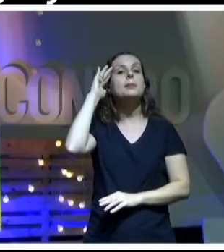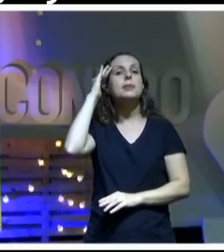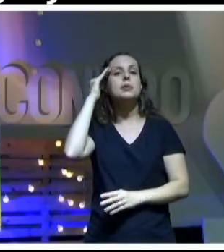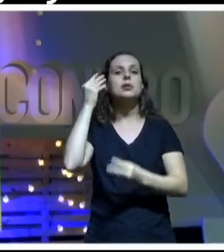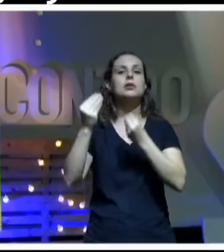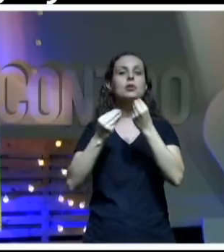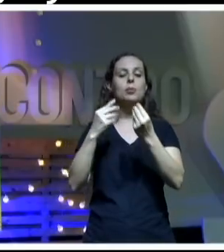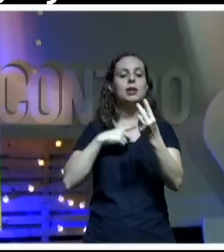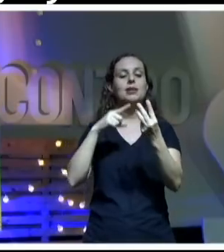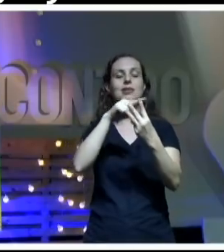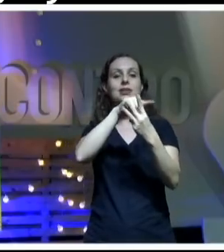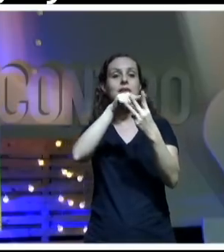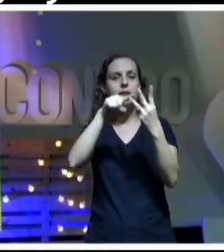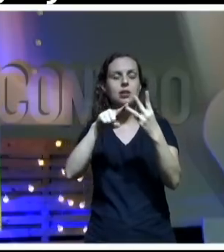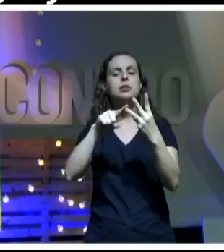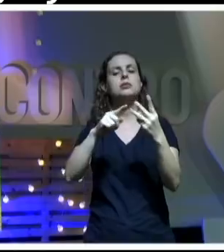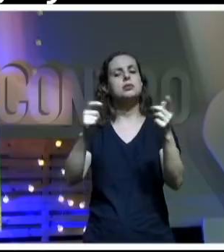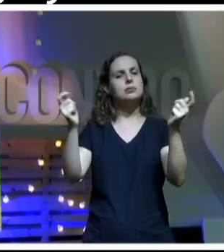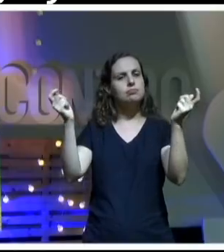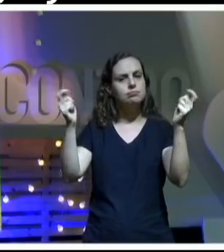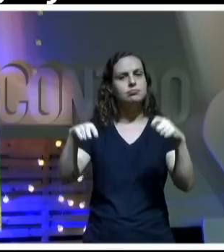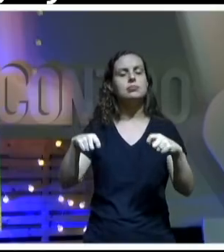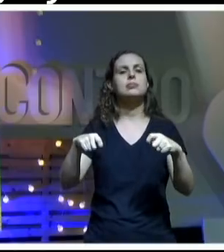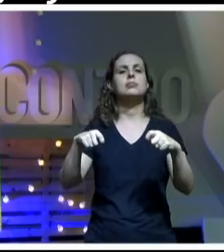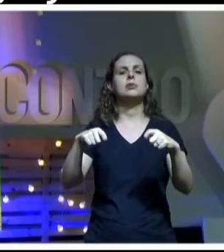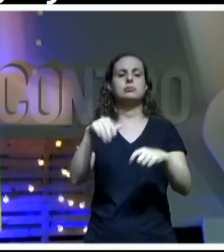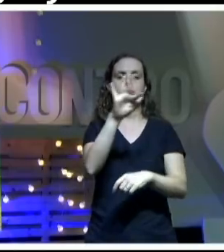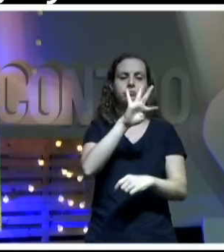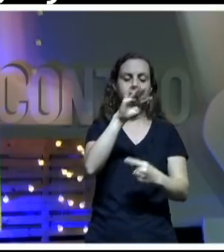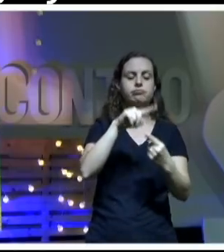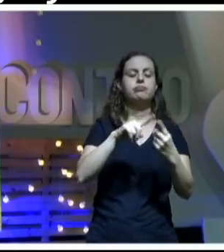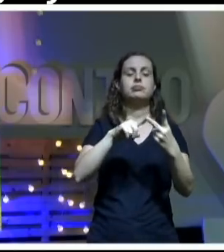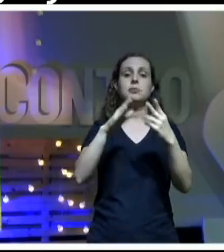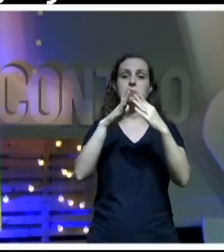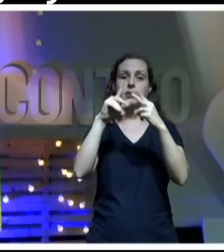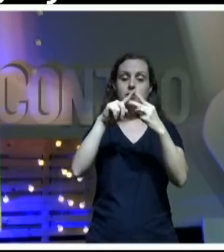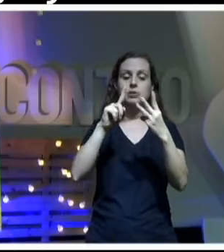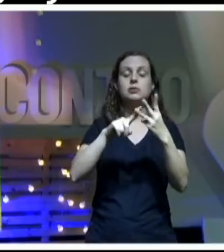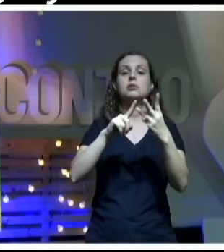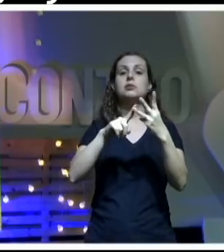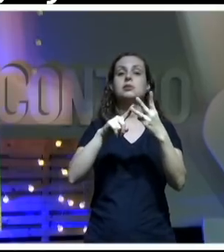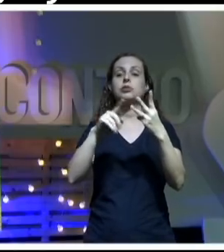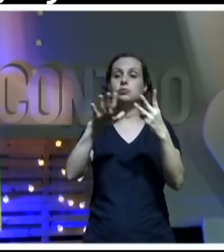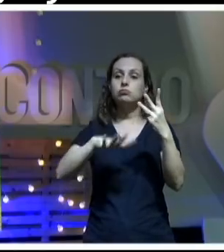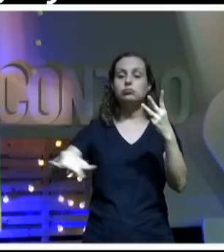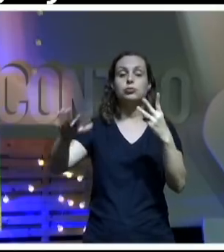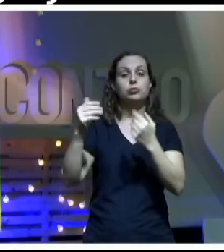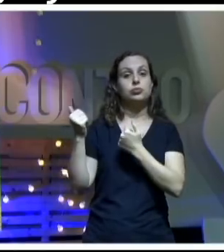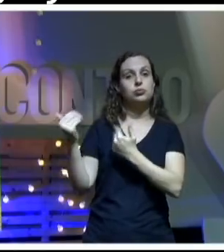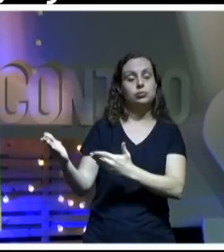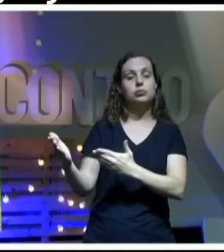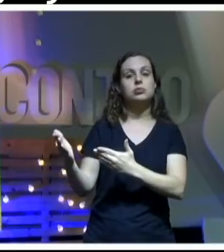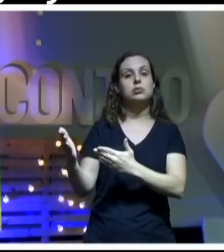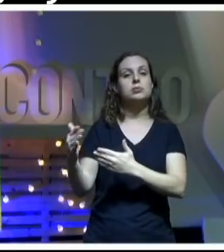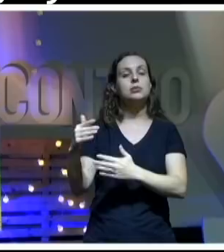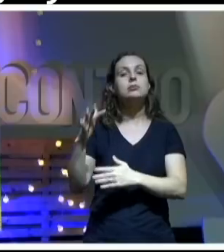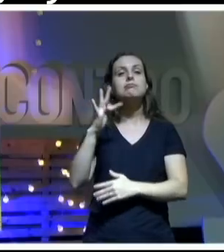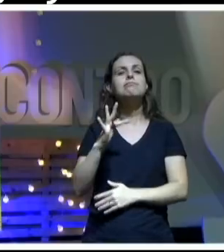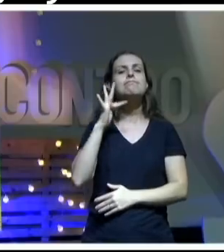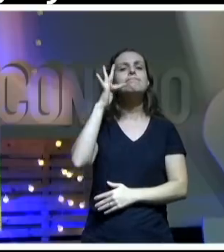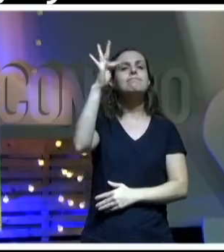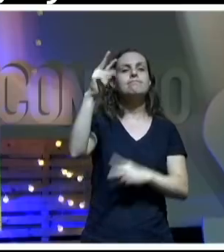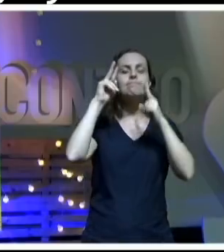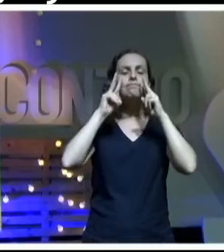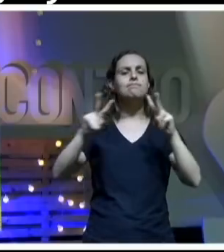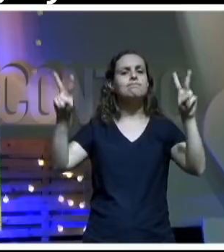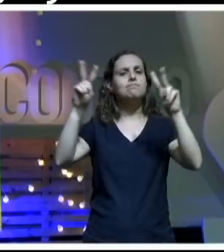desses três tipos vai habilitar a academia a igreja ea geração emergente pastores e teólogos para vislumbrar novas